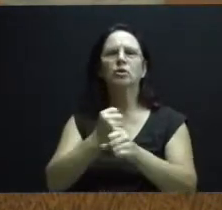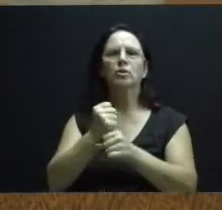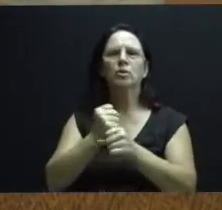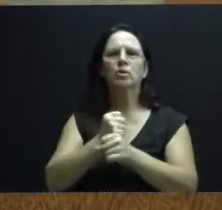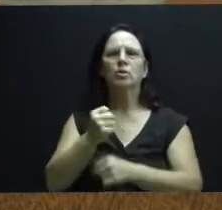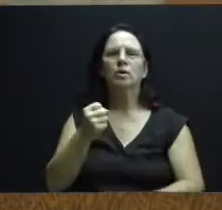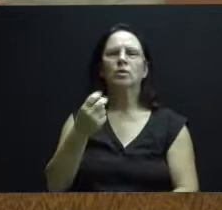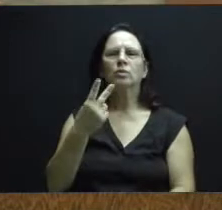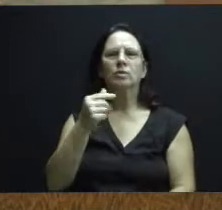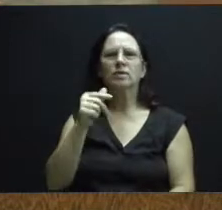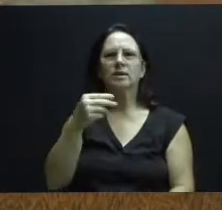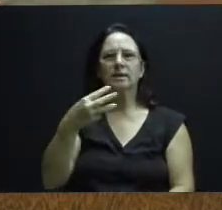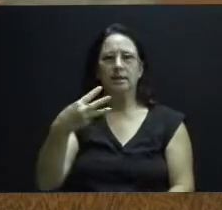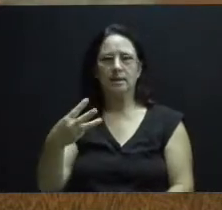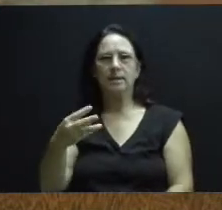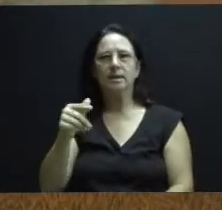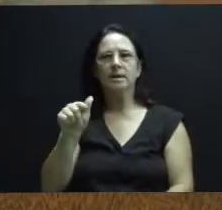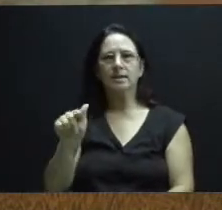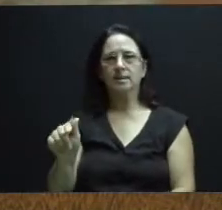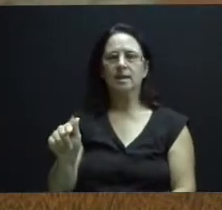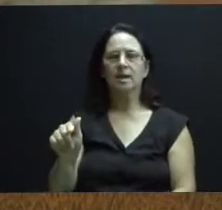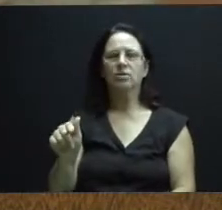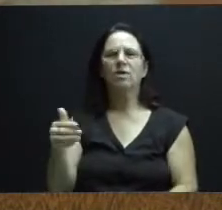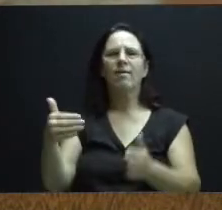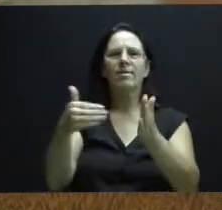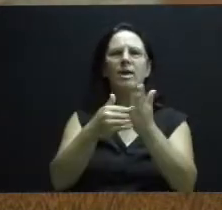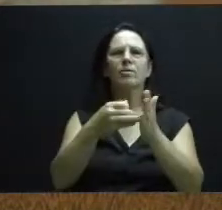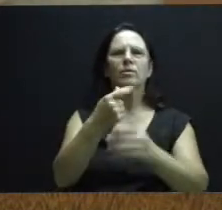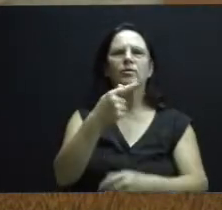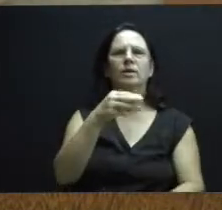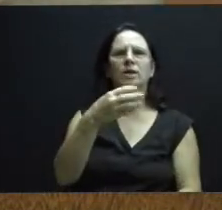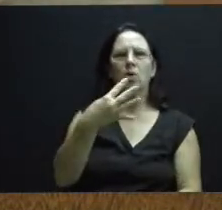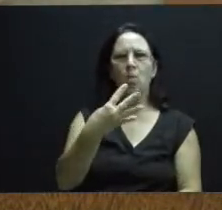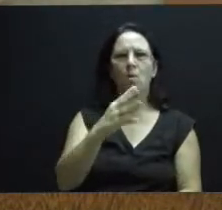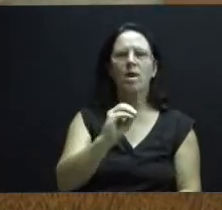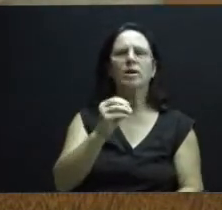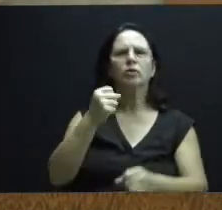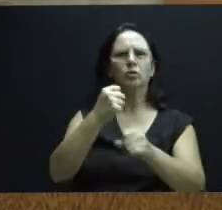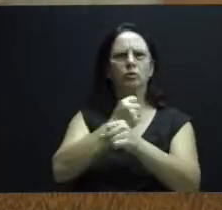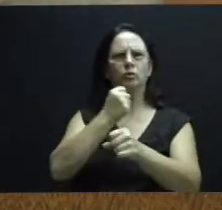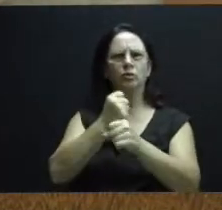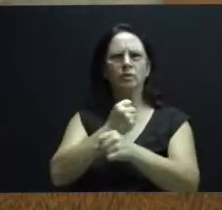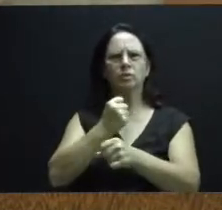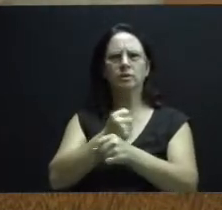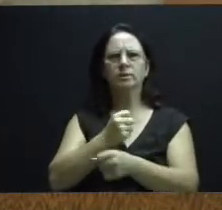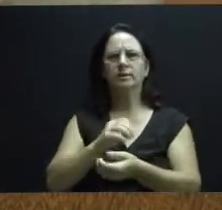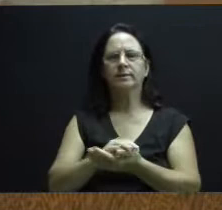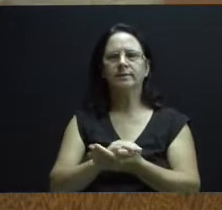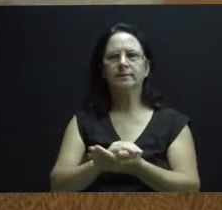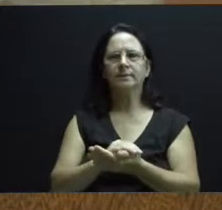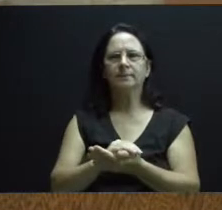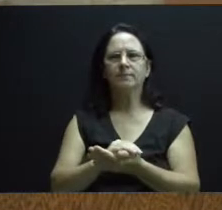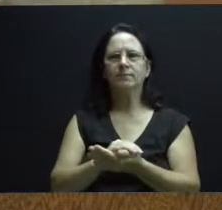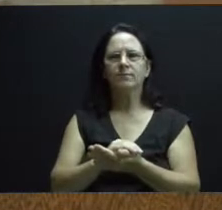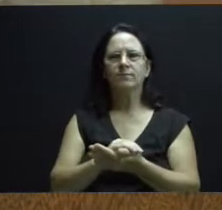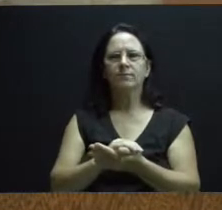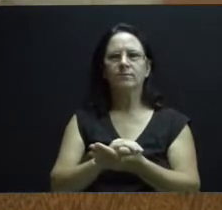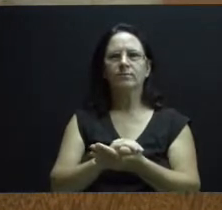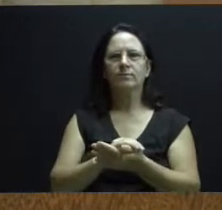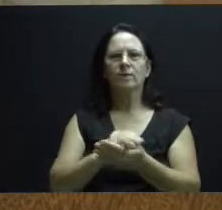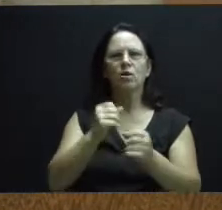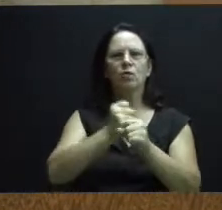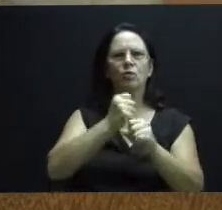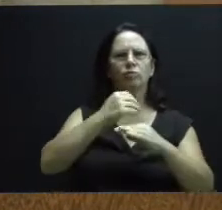na década de 1940 por um construído construídas estações elevatórias